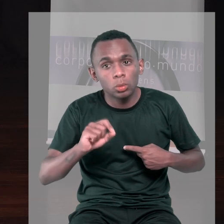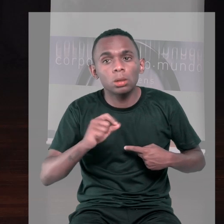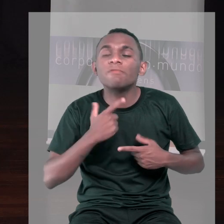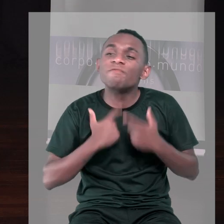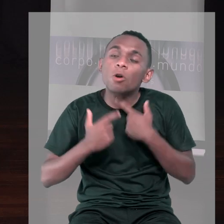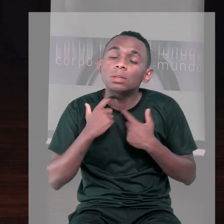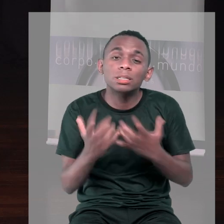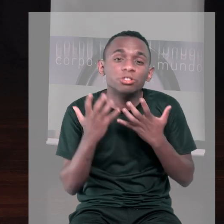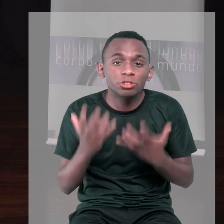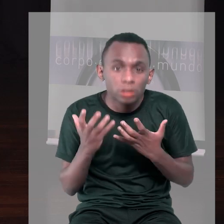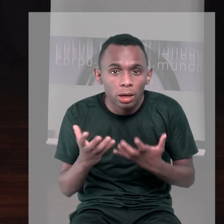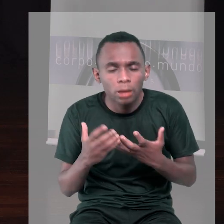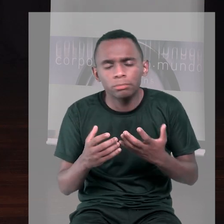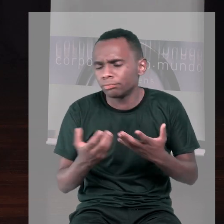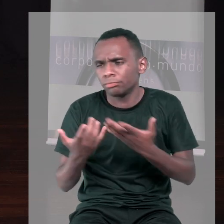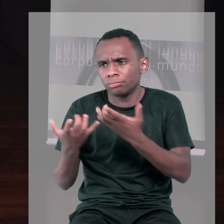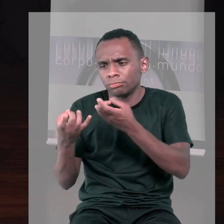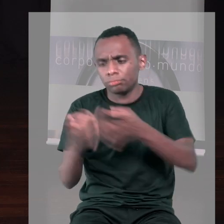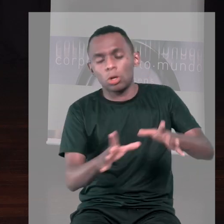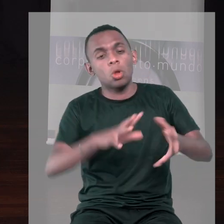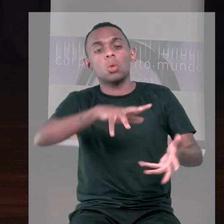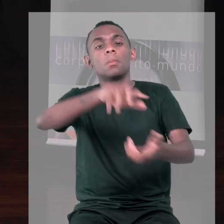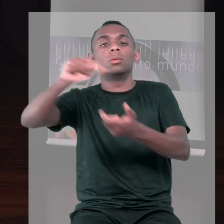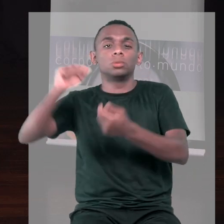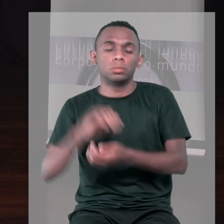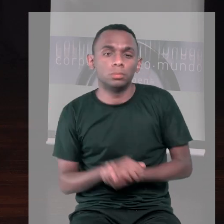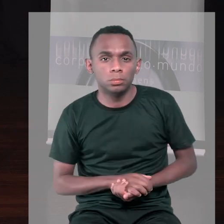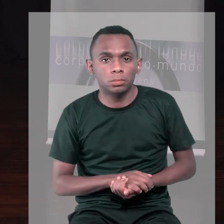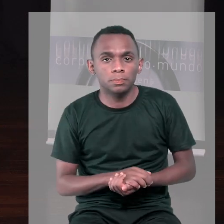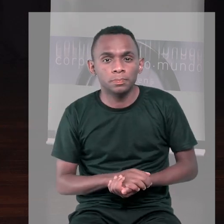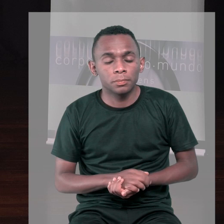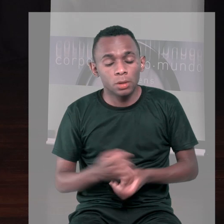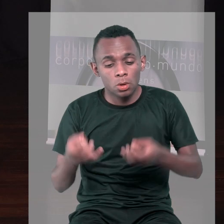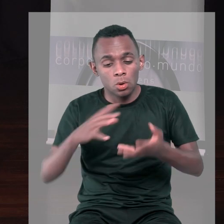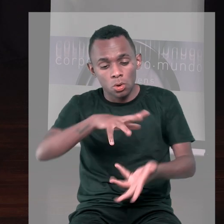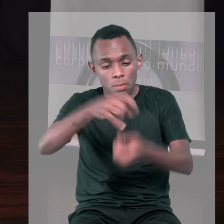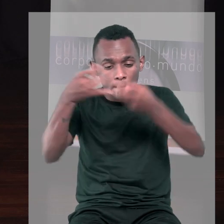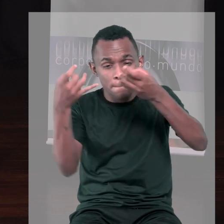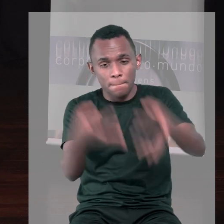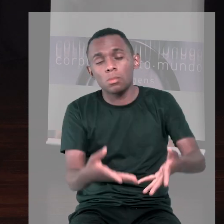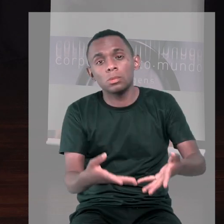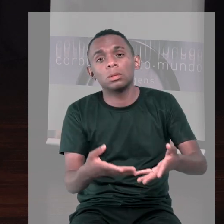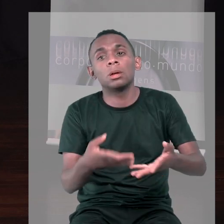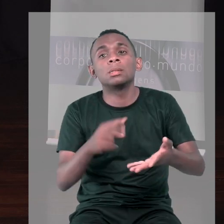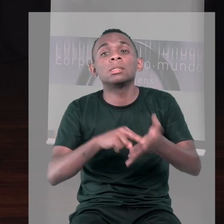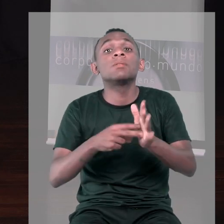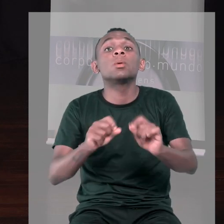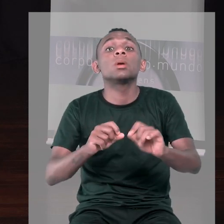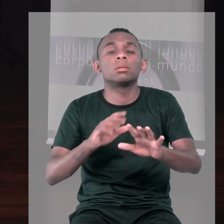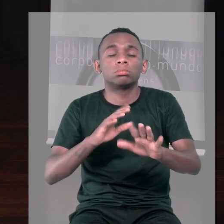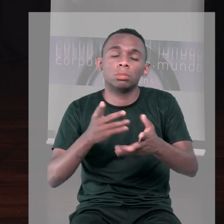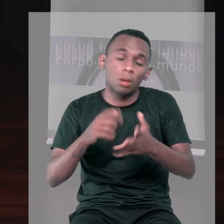que eu preparei, abrir mão do mundo significa, em primeiro lugar, abrir mão da capacidade de pensamento. Fazer parte do